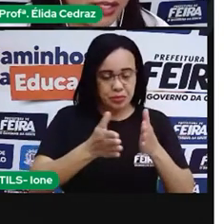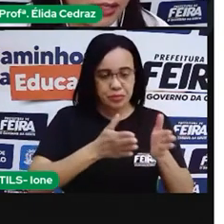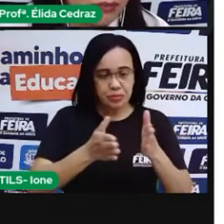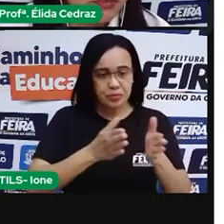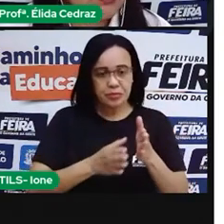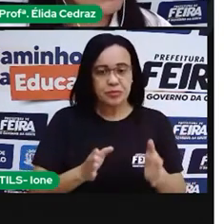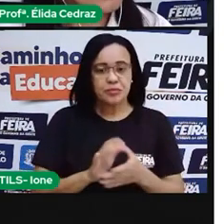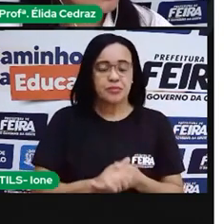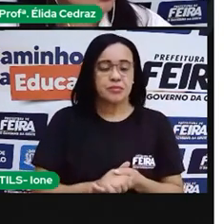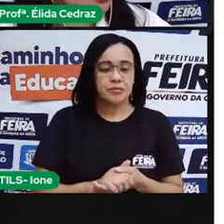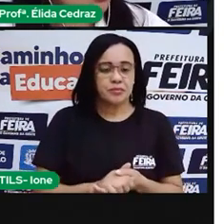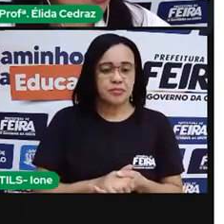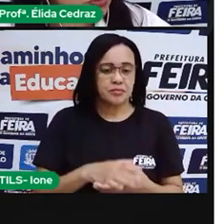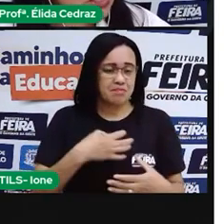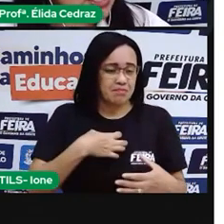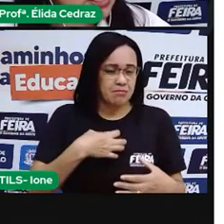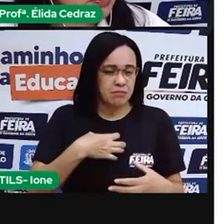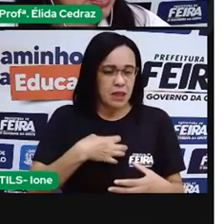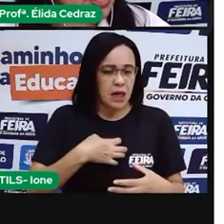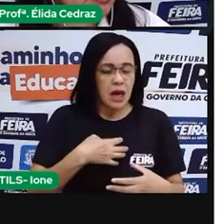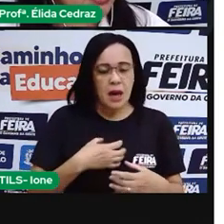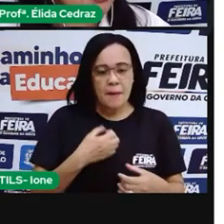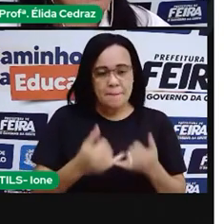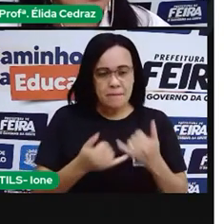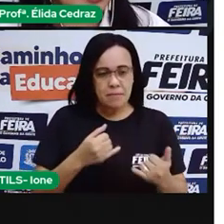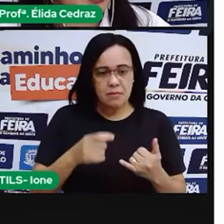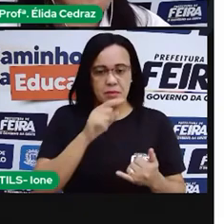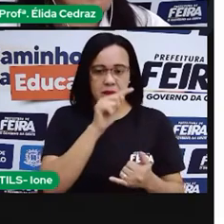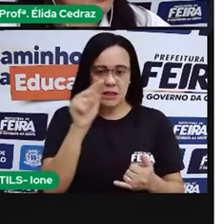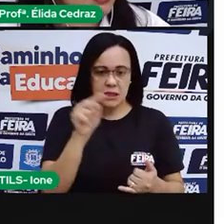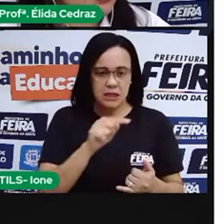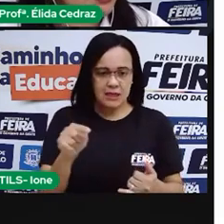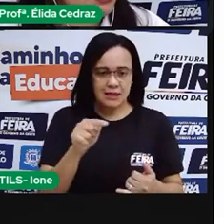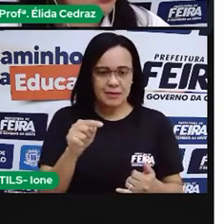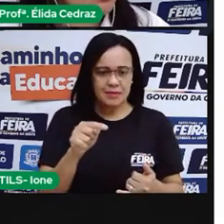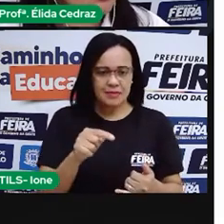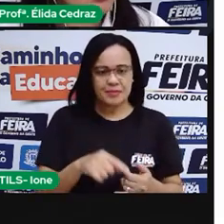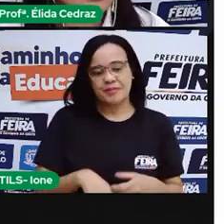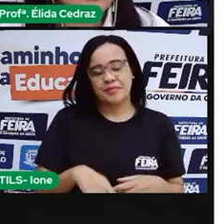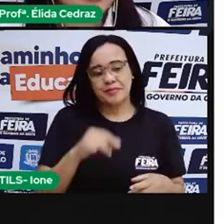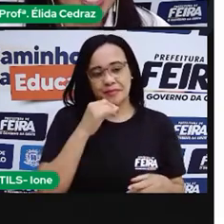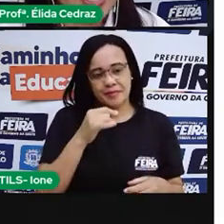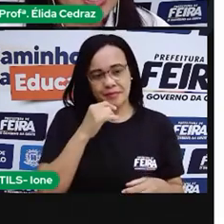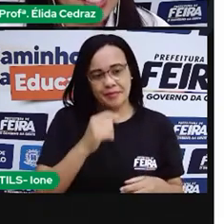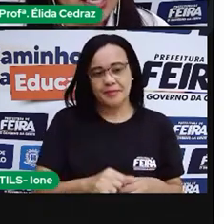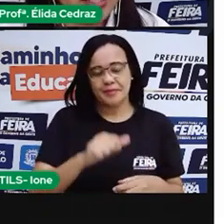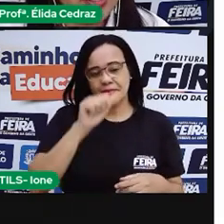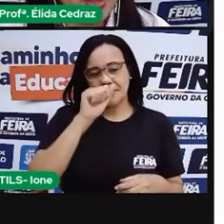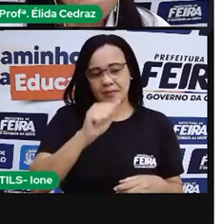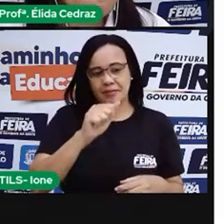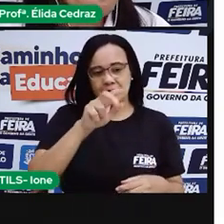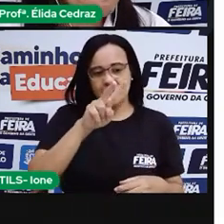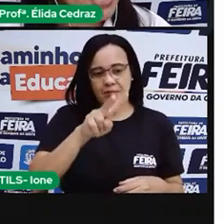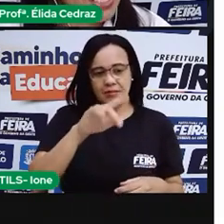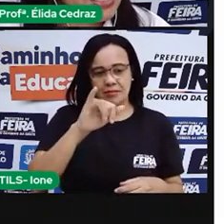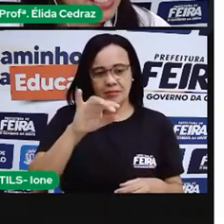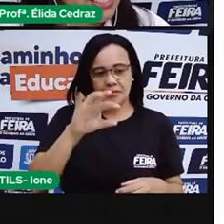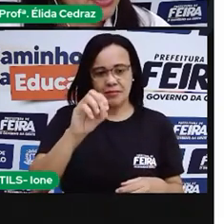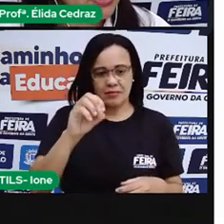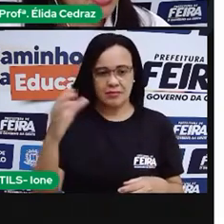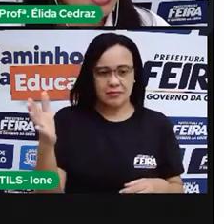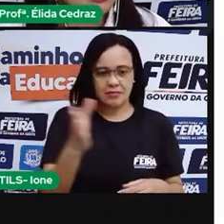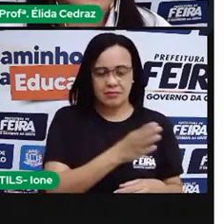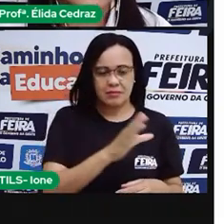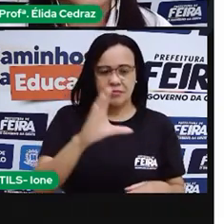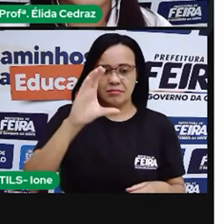de Z. Vamos ver essas palavras? Aviso, César,